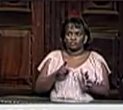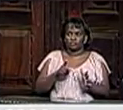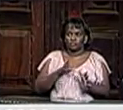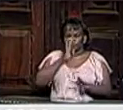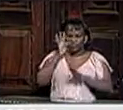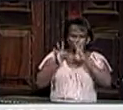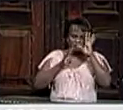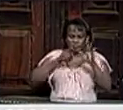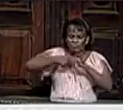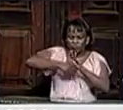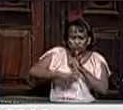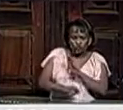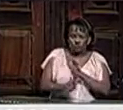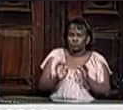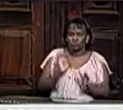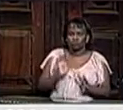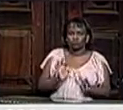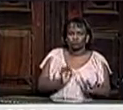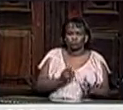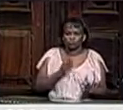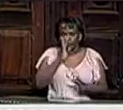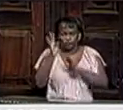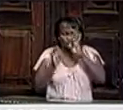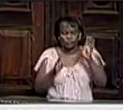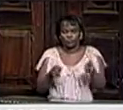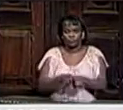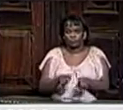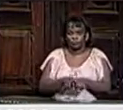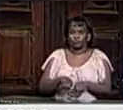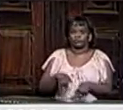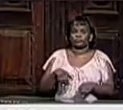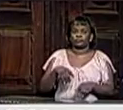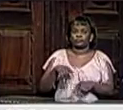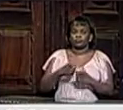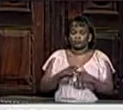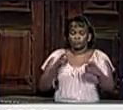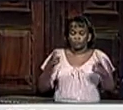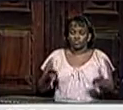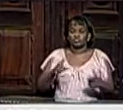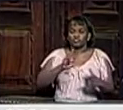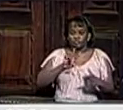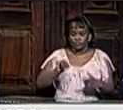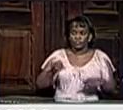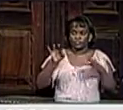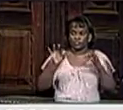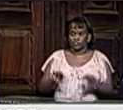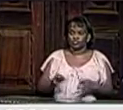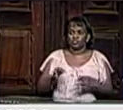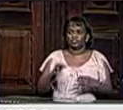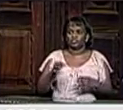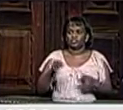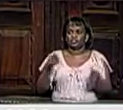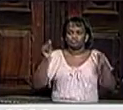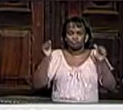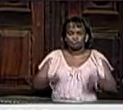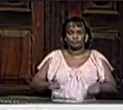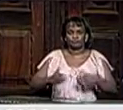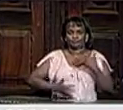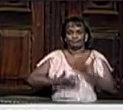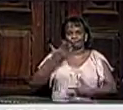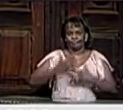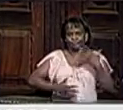pouco profunda e, em geral, fadado ao